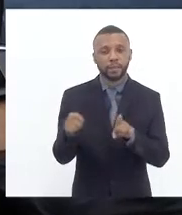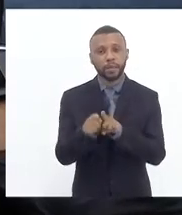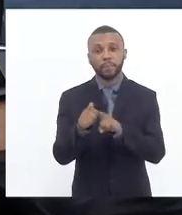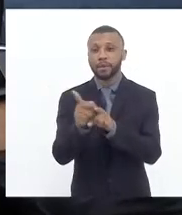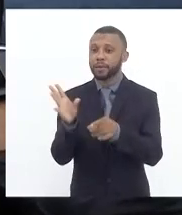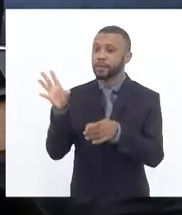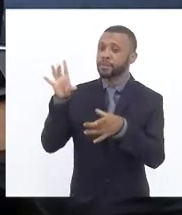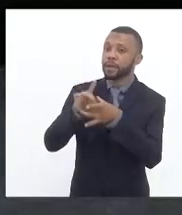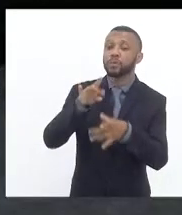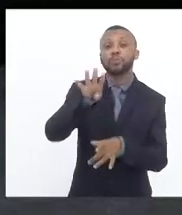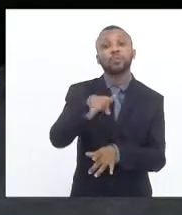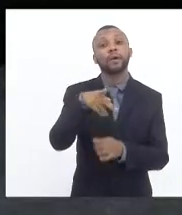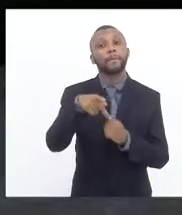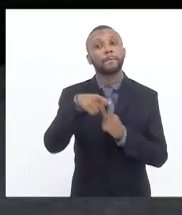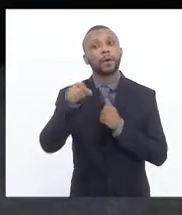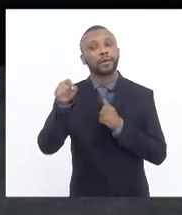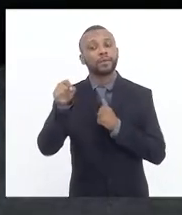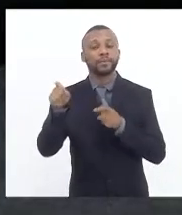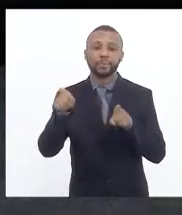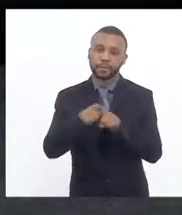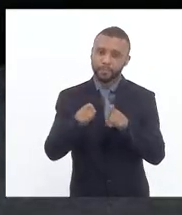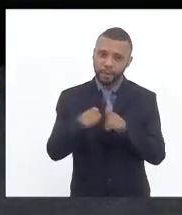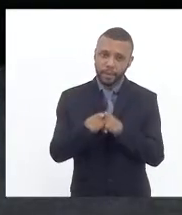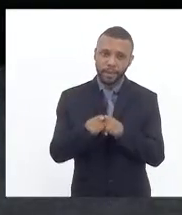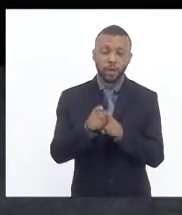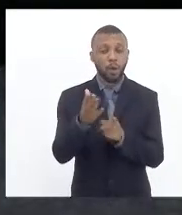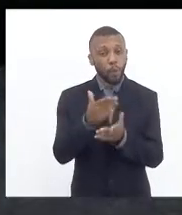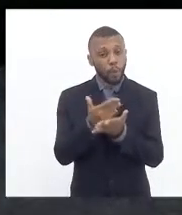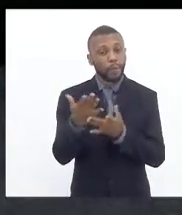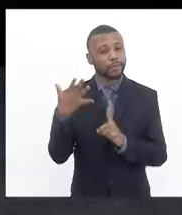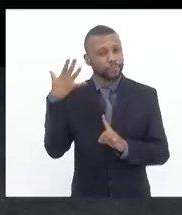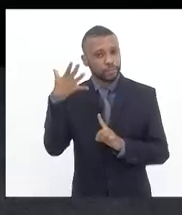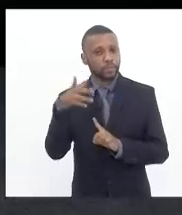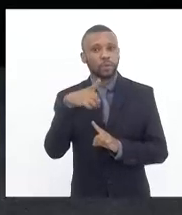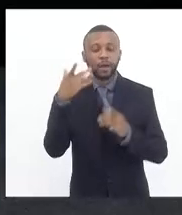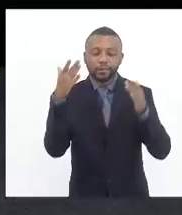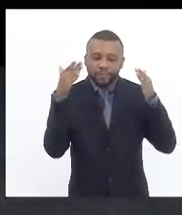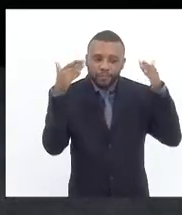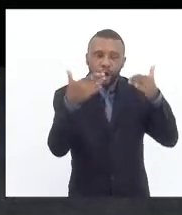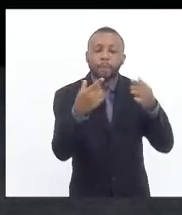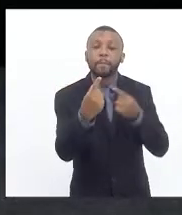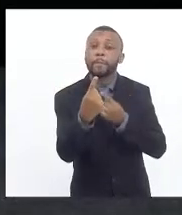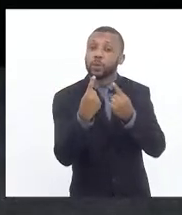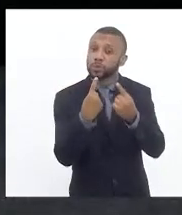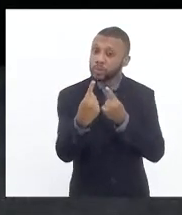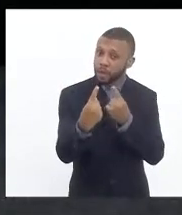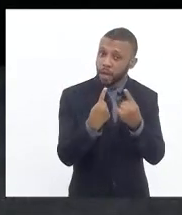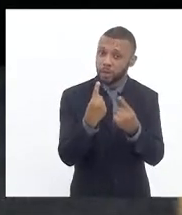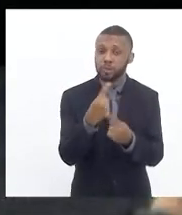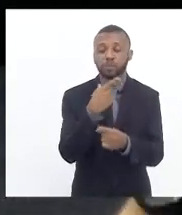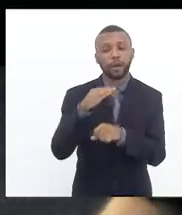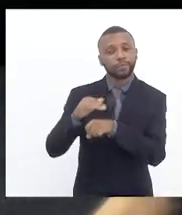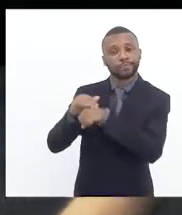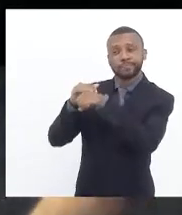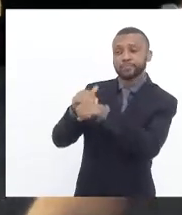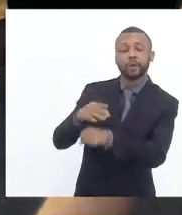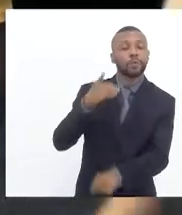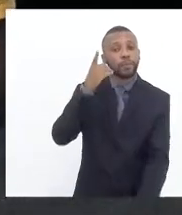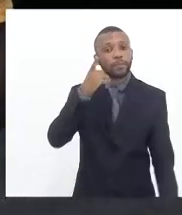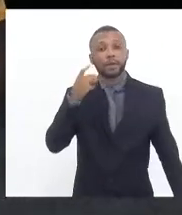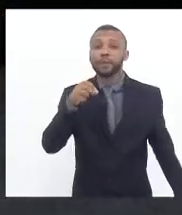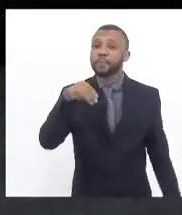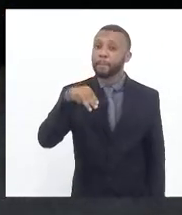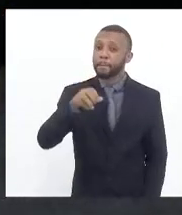também eu começo a minha fala dizendo que a gente preza muito pelo diálogo nós procuramos o deputado Márcio Pacheco